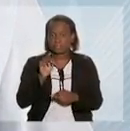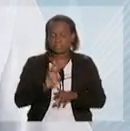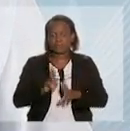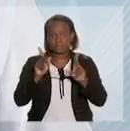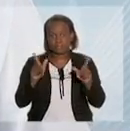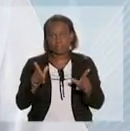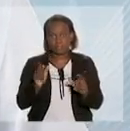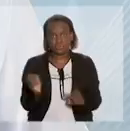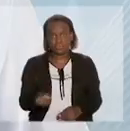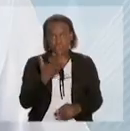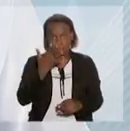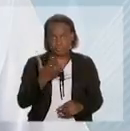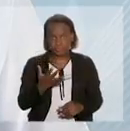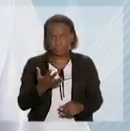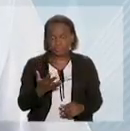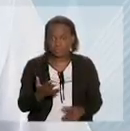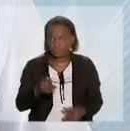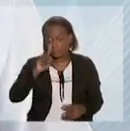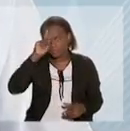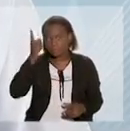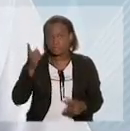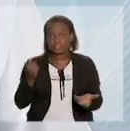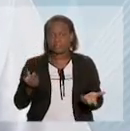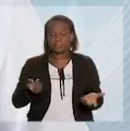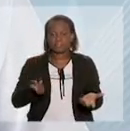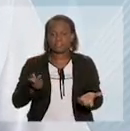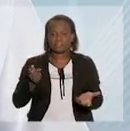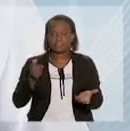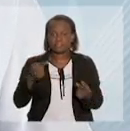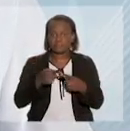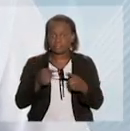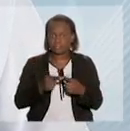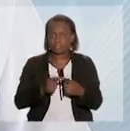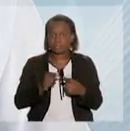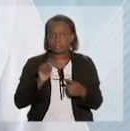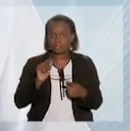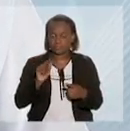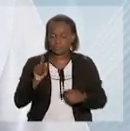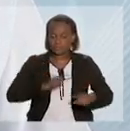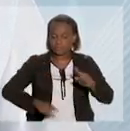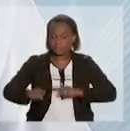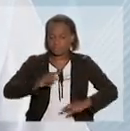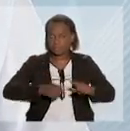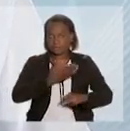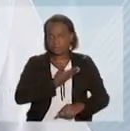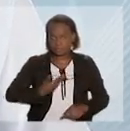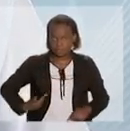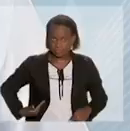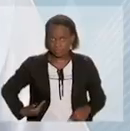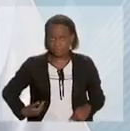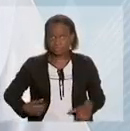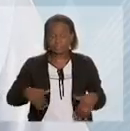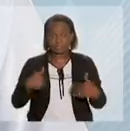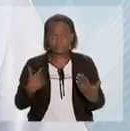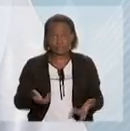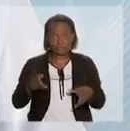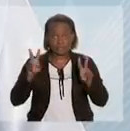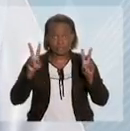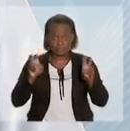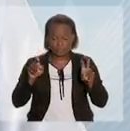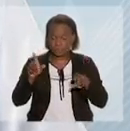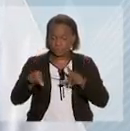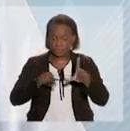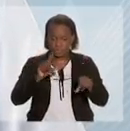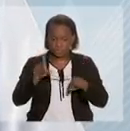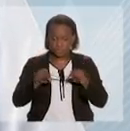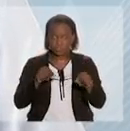algo de diferente, algo de inovador dentro da gestão pública. Então, são